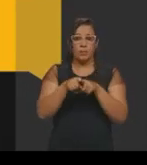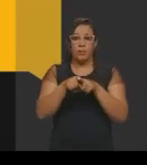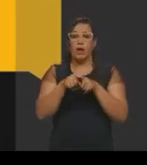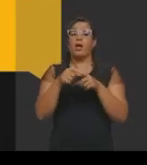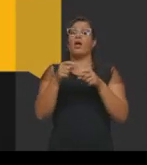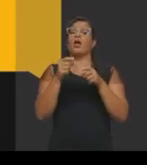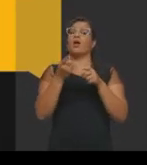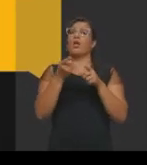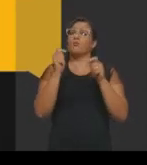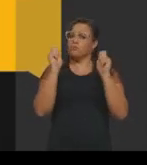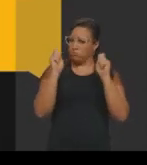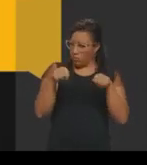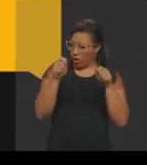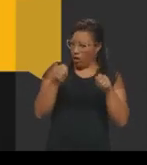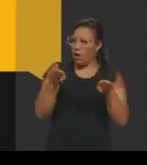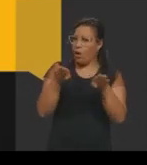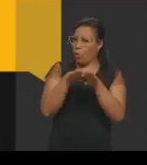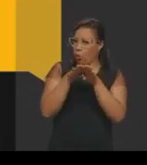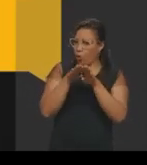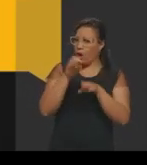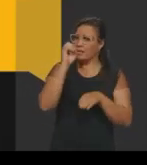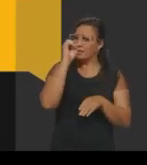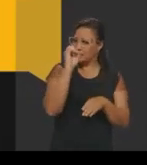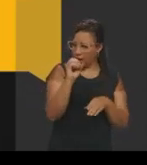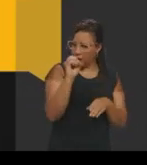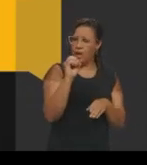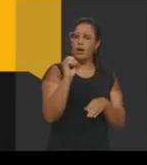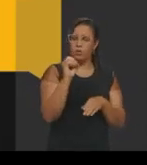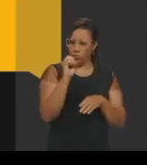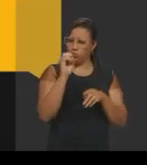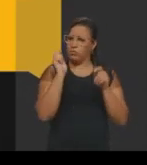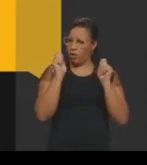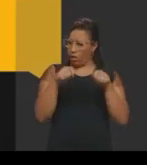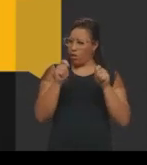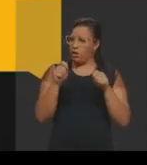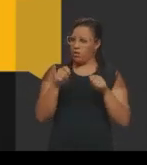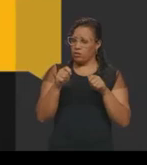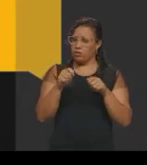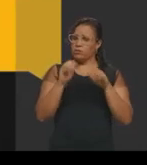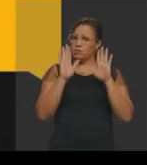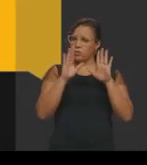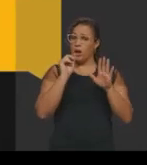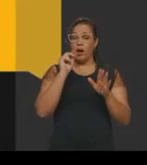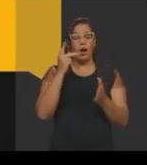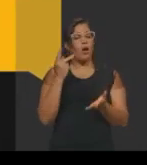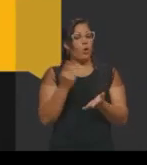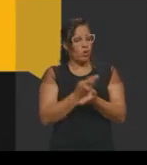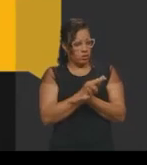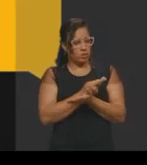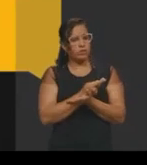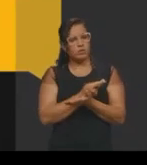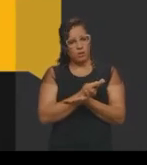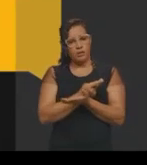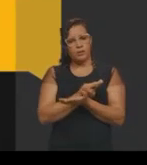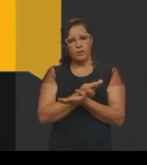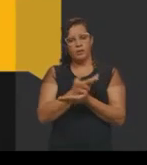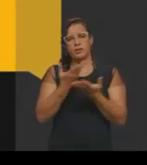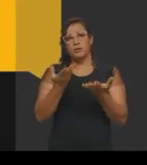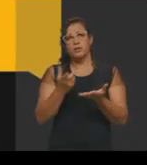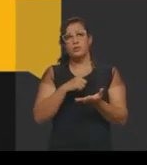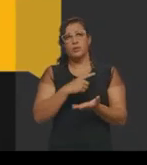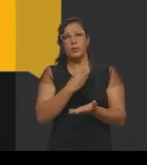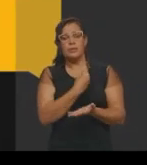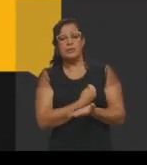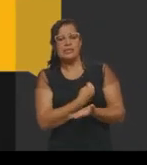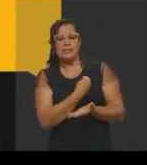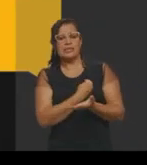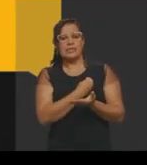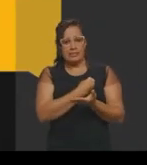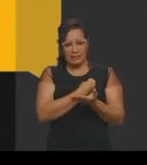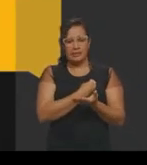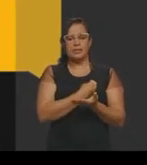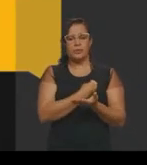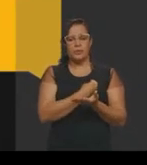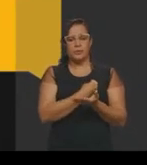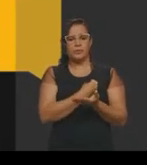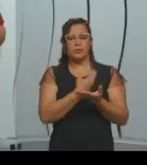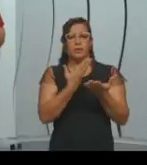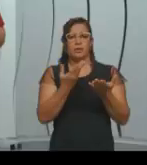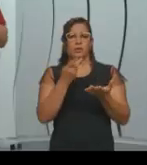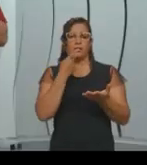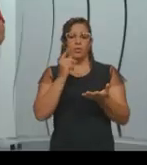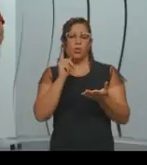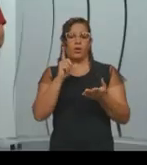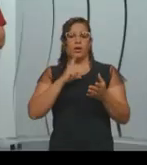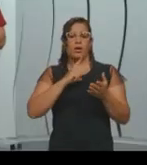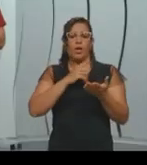zero. Podem, não estou dizendo que devem, ok? Então, pode acontecer de uma situação ser falado assim, um